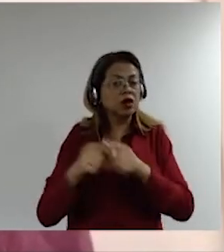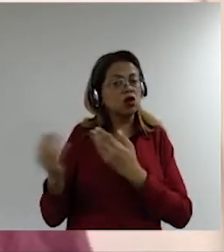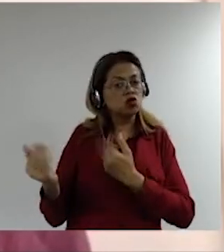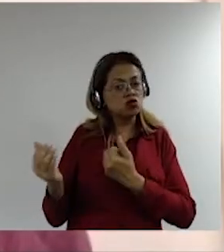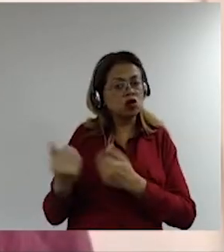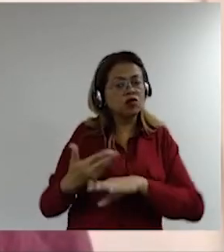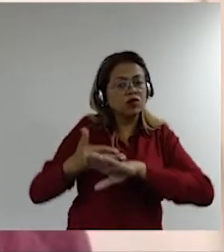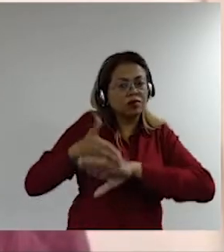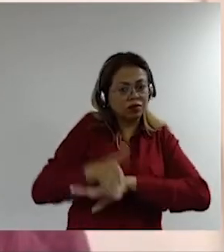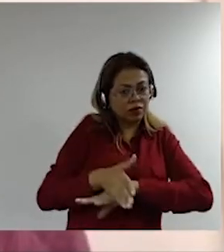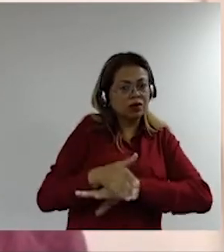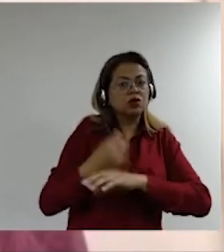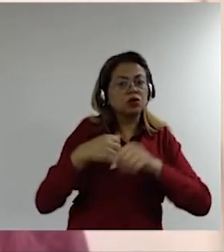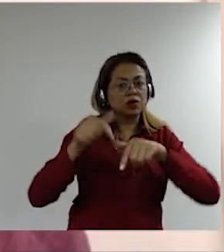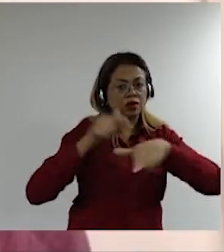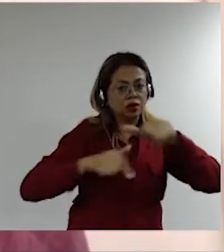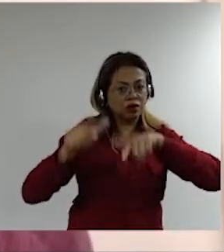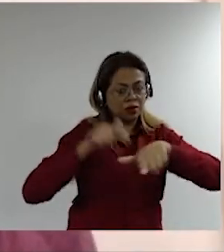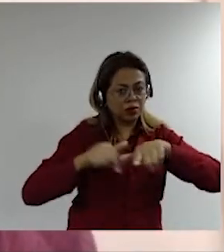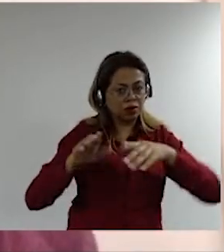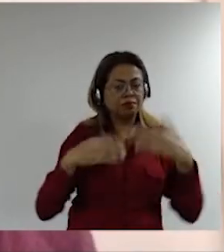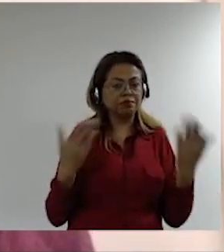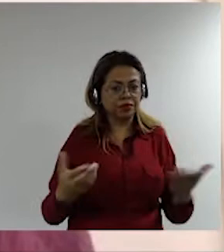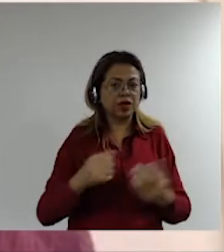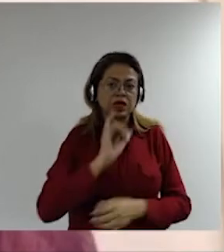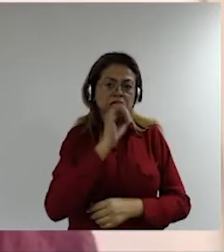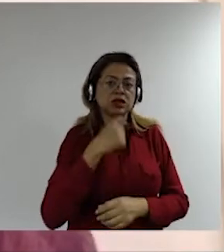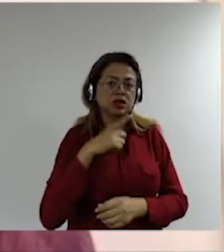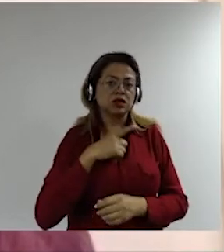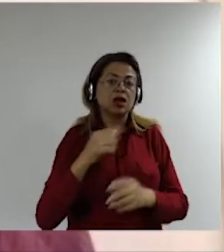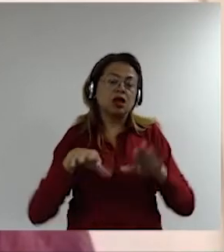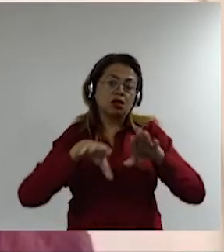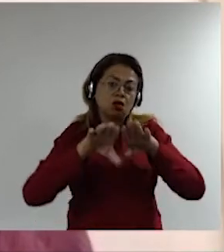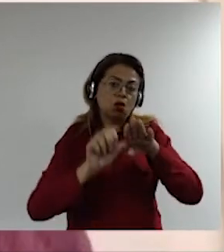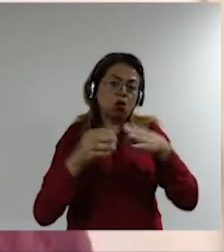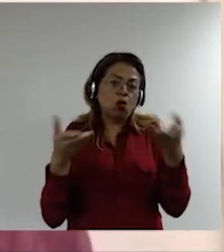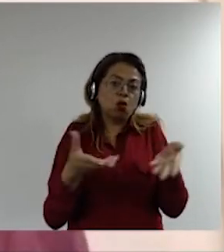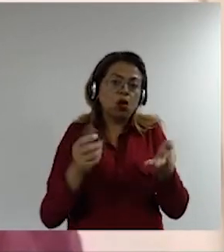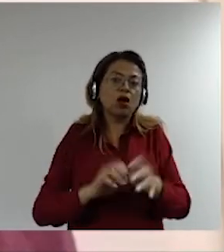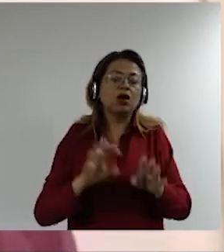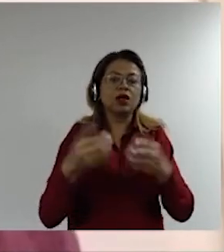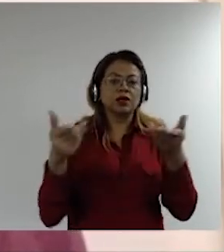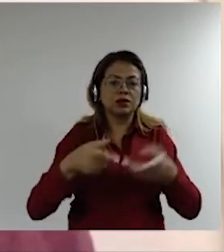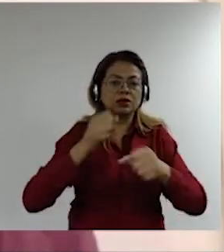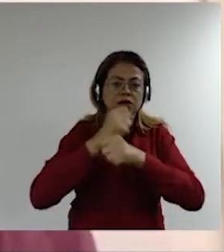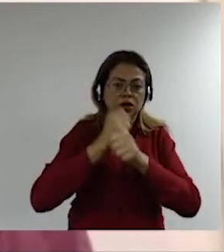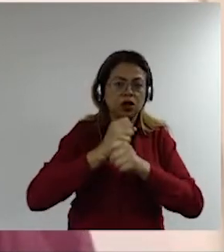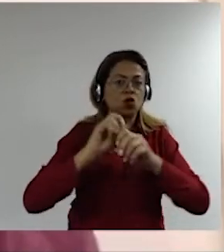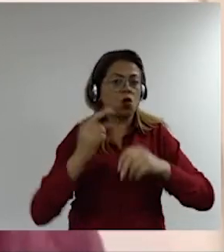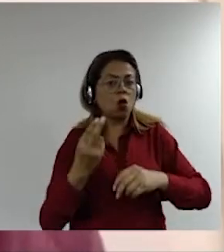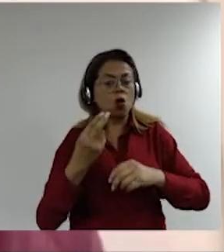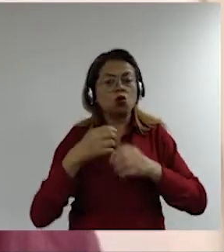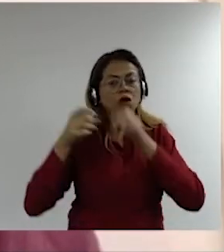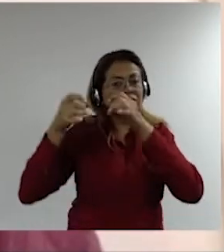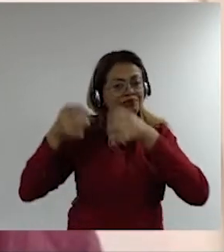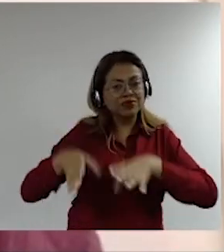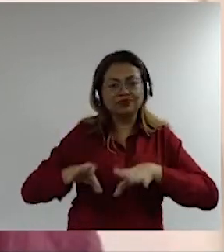ingressando no mercado de trabalho, seja porque estão concluindo a escola esse ano, seja porque estão abandonando a escola para ir